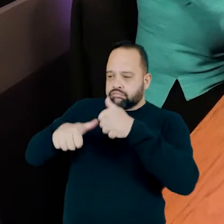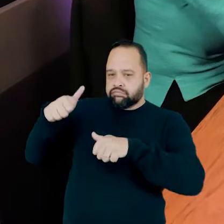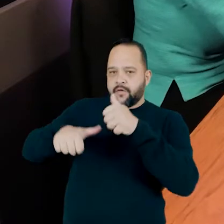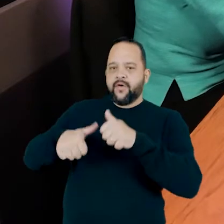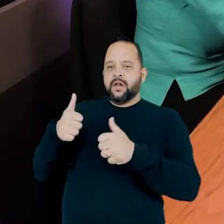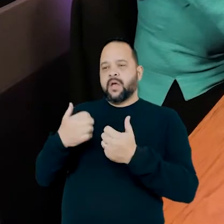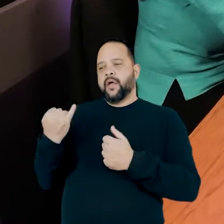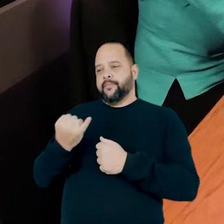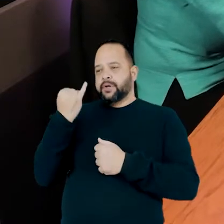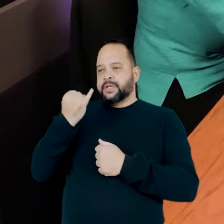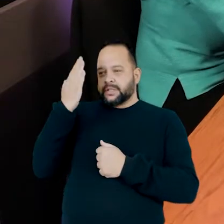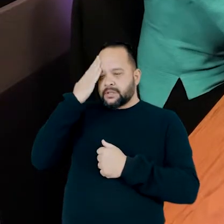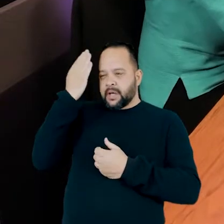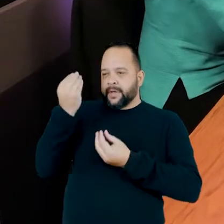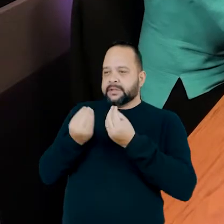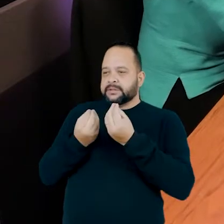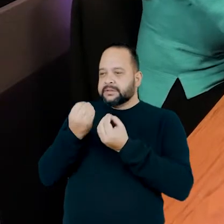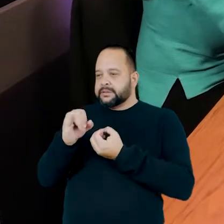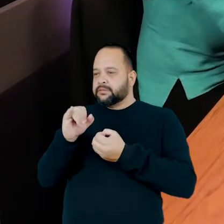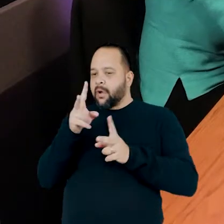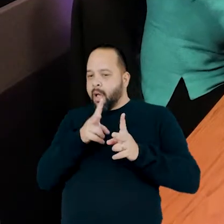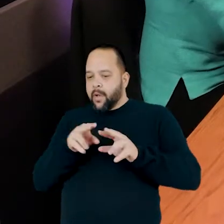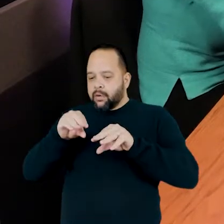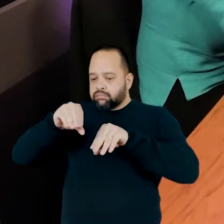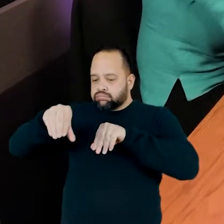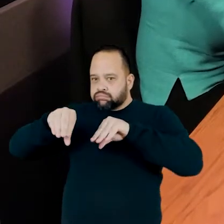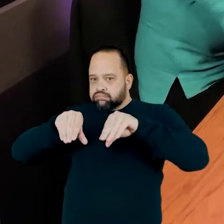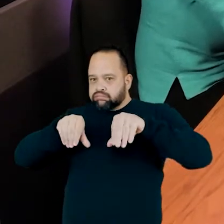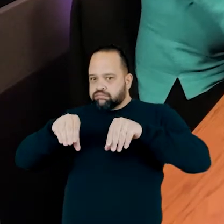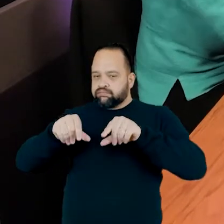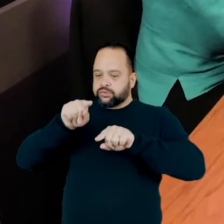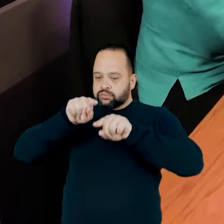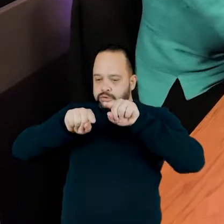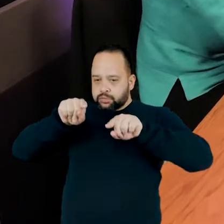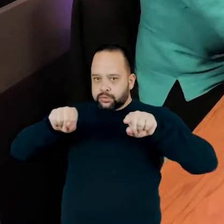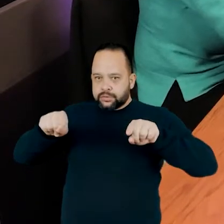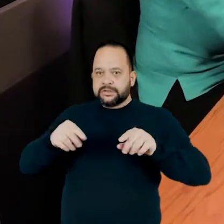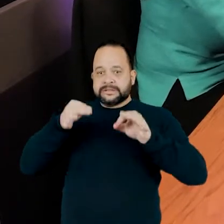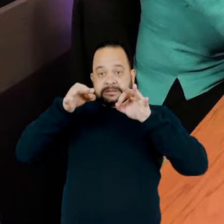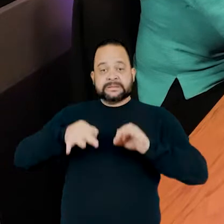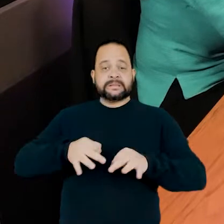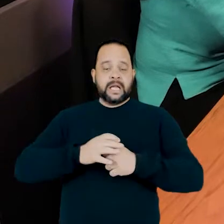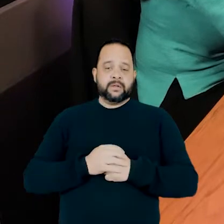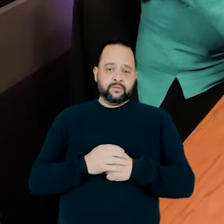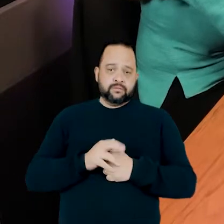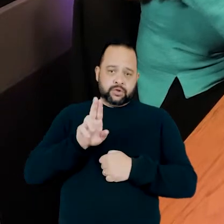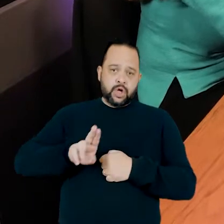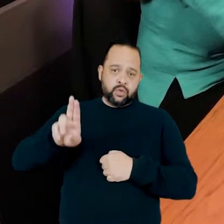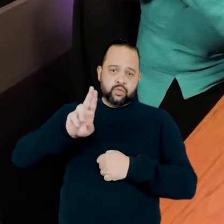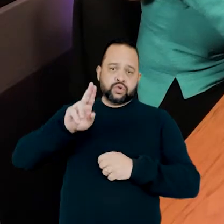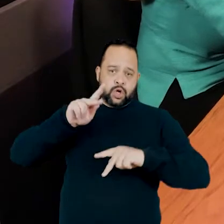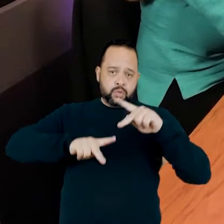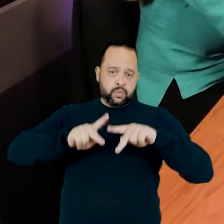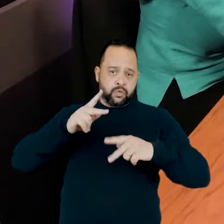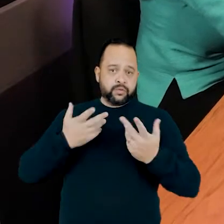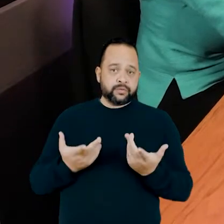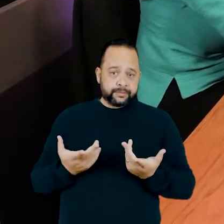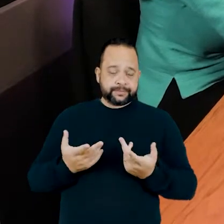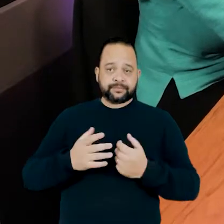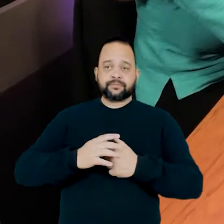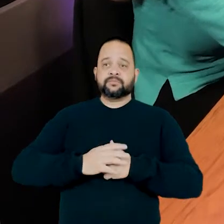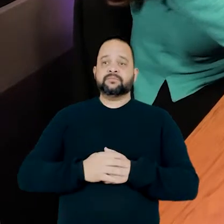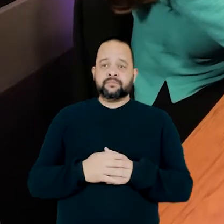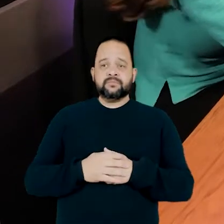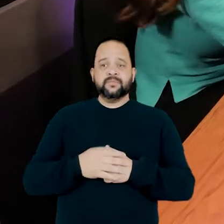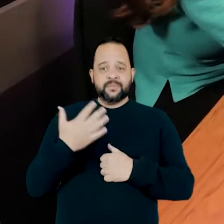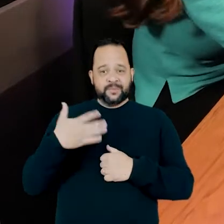tudo sendo configurado. Estão usando sua marca, né? De forma correta. Sim. E não, não tem custo nenhum. Olha